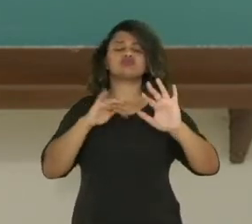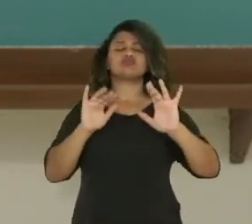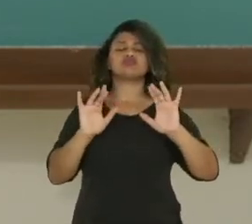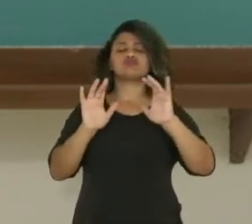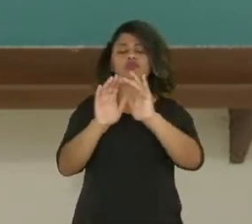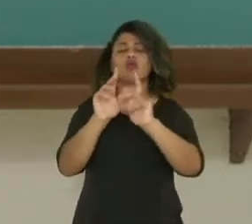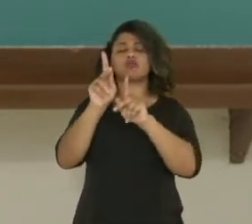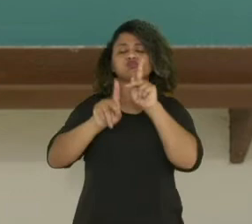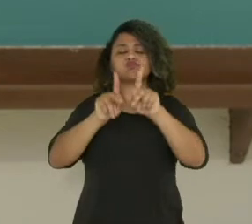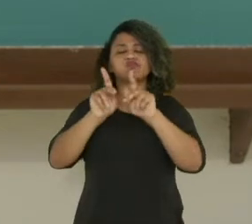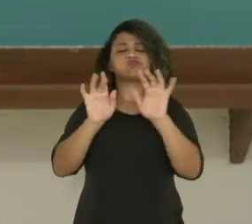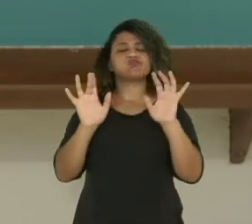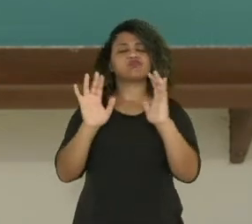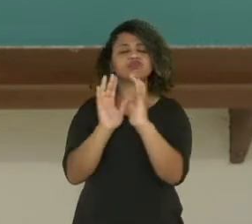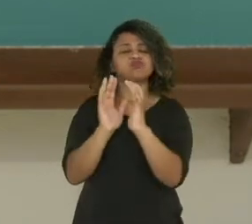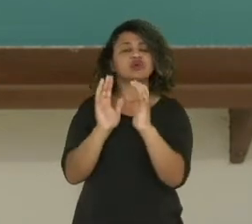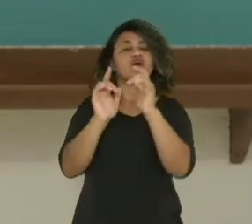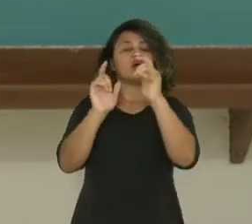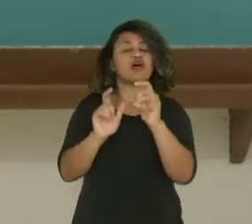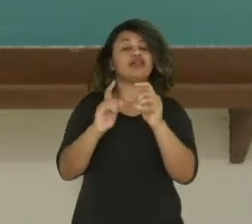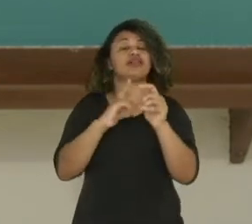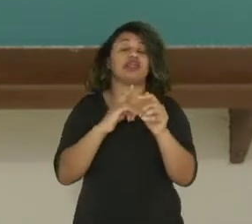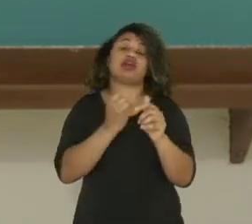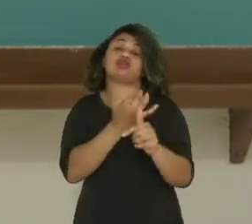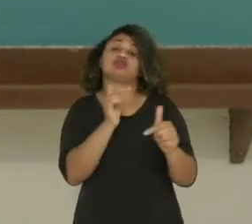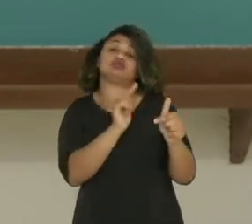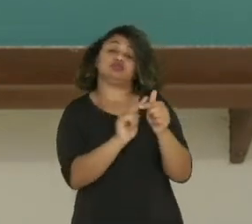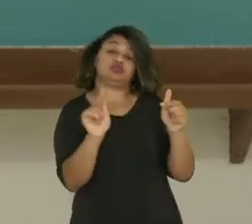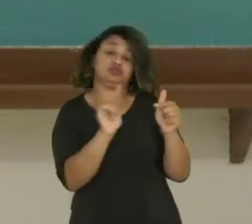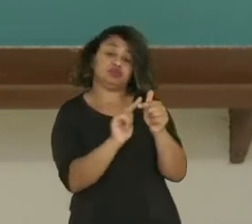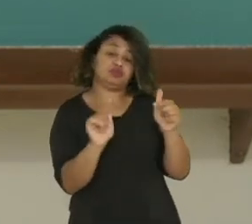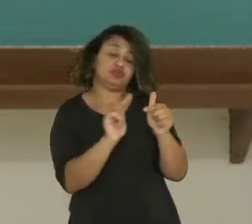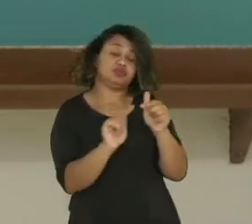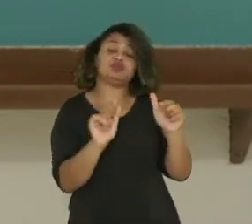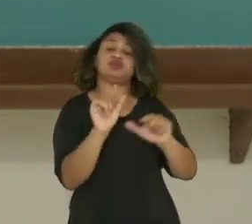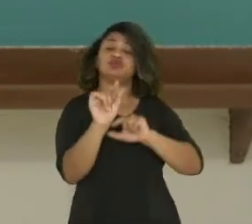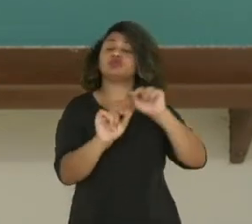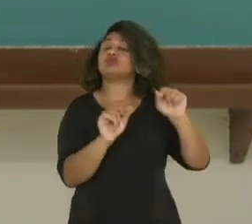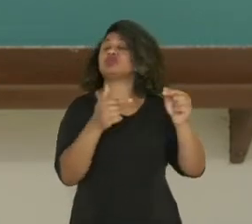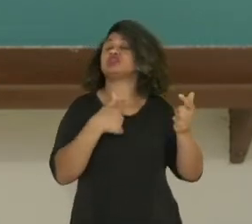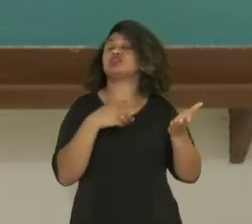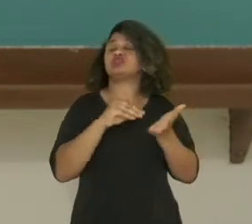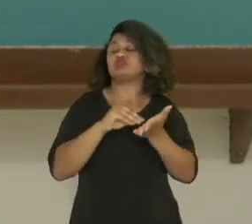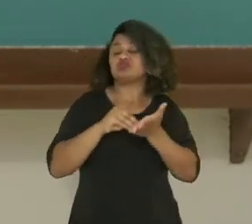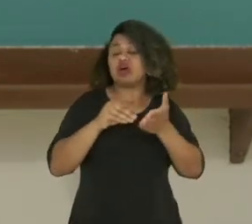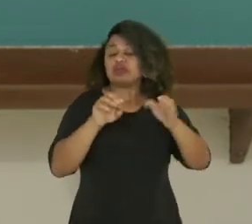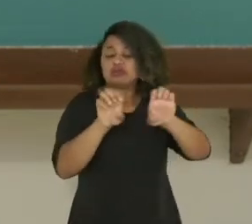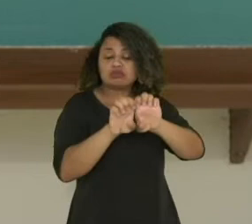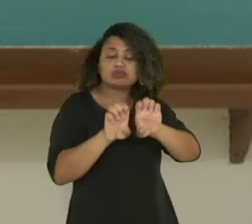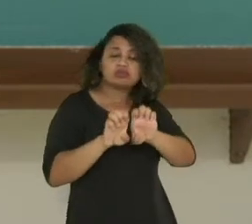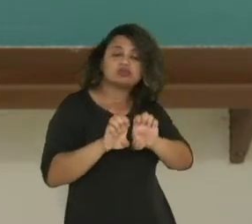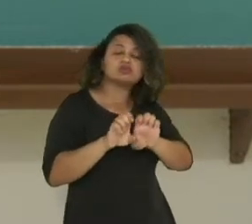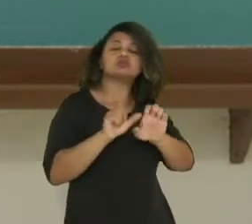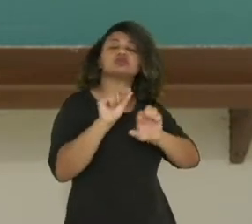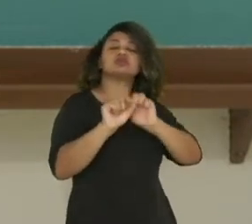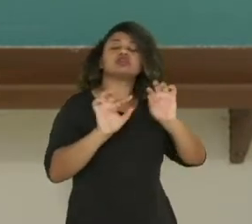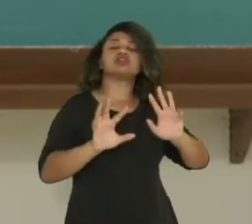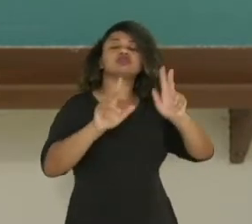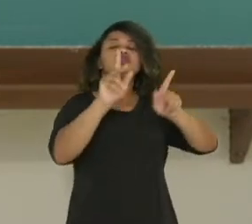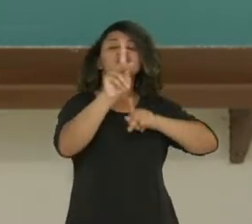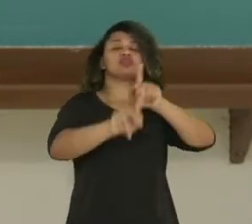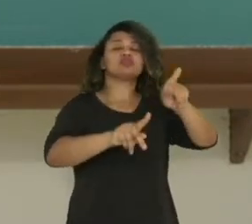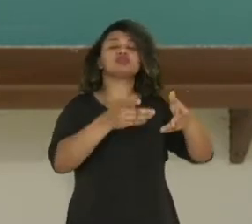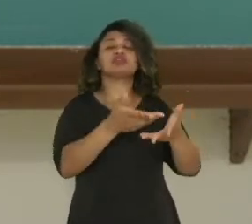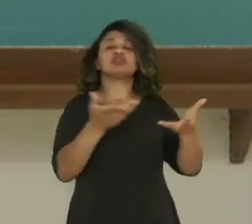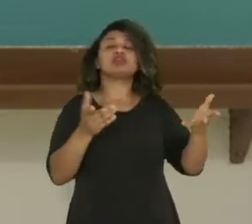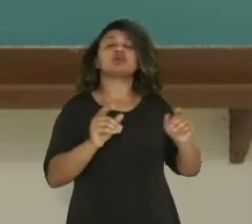de população, vai gerar determinados problemas, né? E a falta de estrutura para atender toda essa